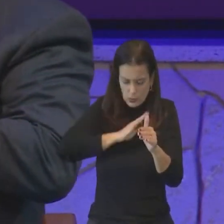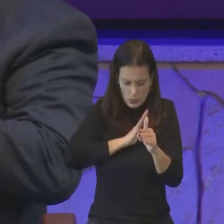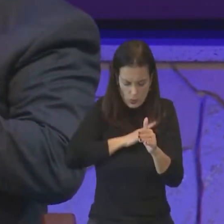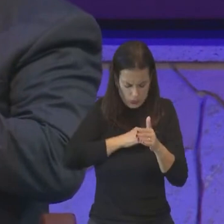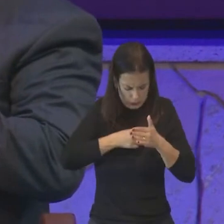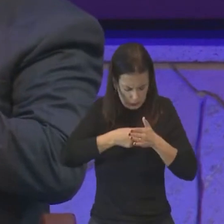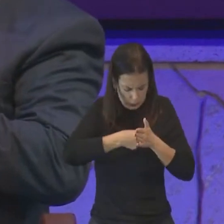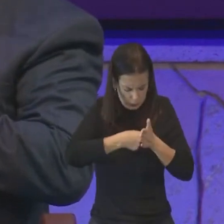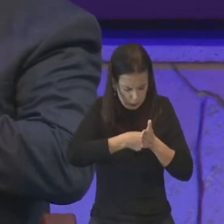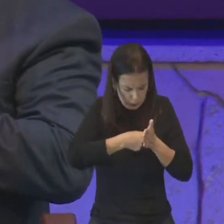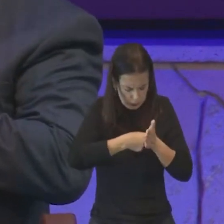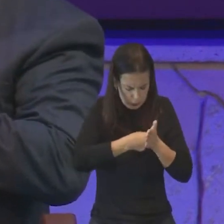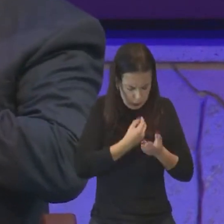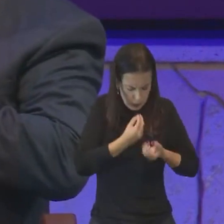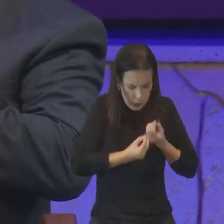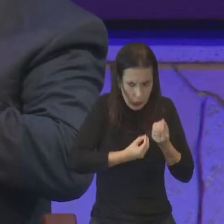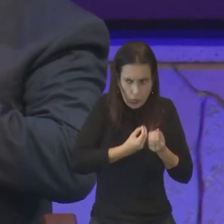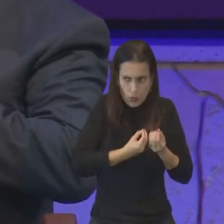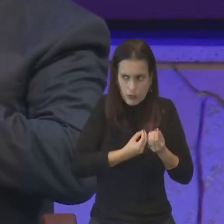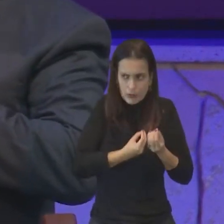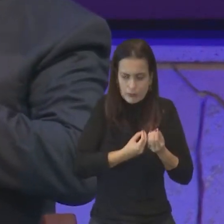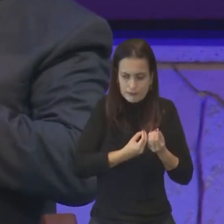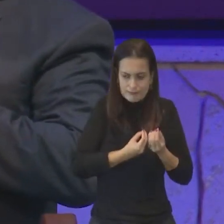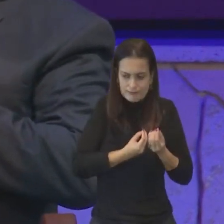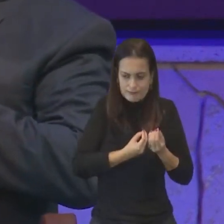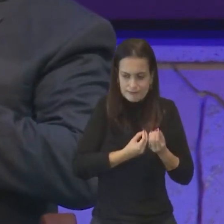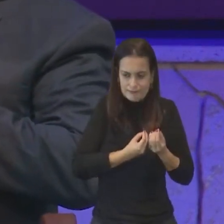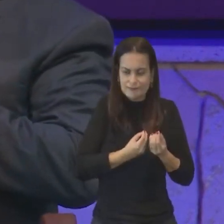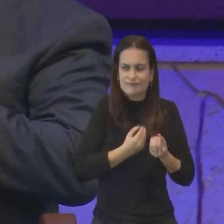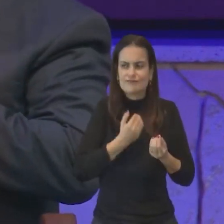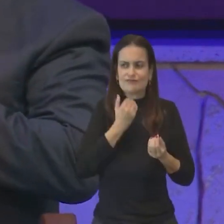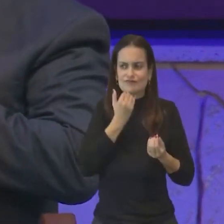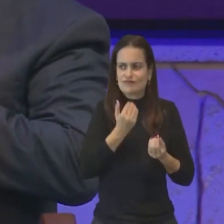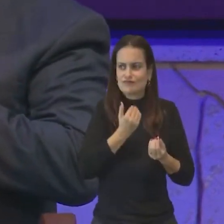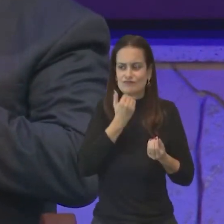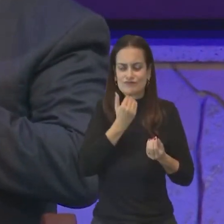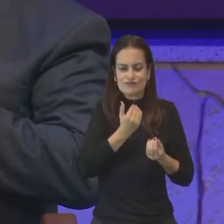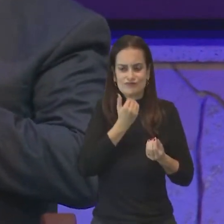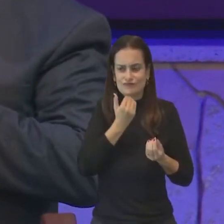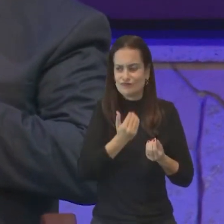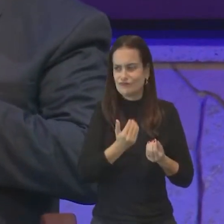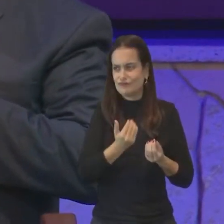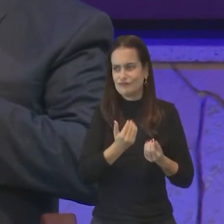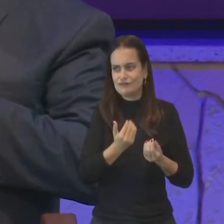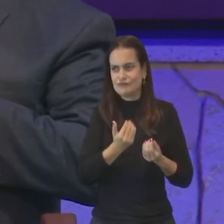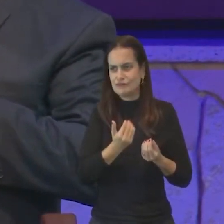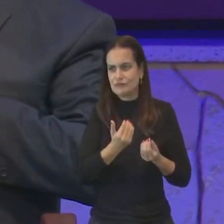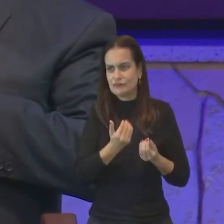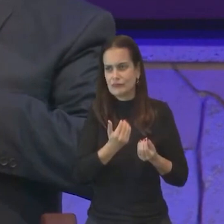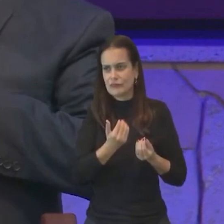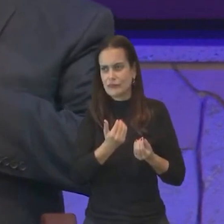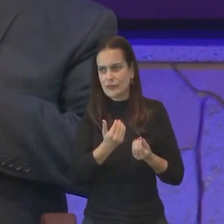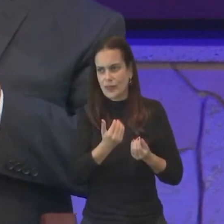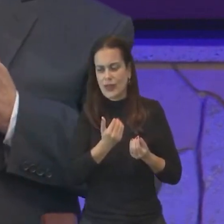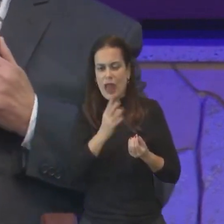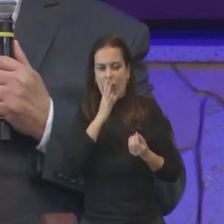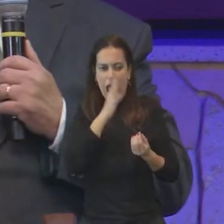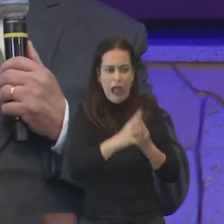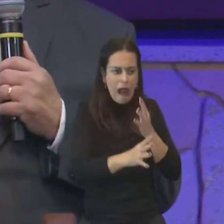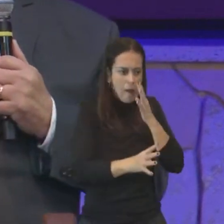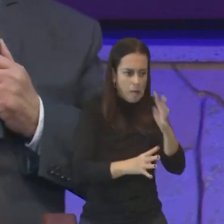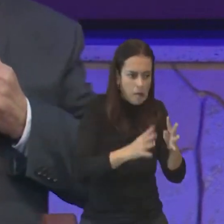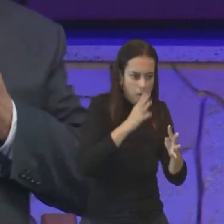coração, nós não temos absolutamente condições de atirar pedras